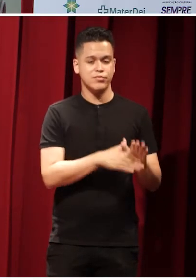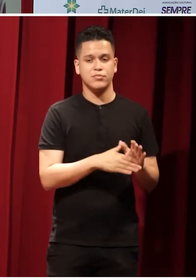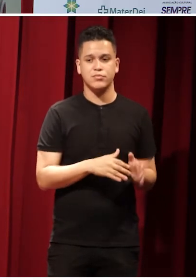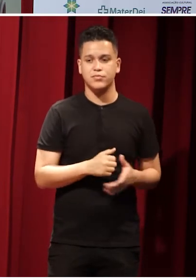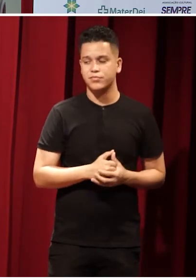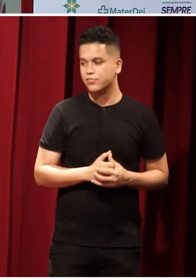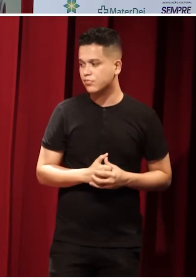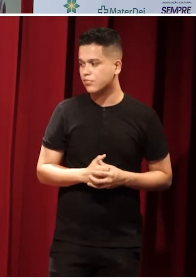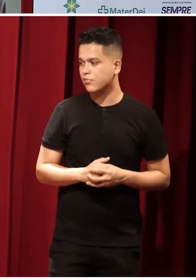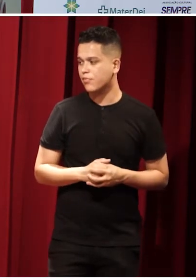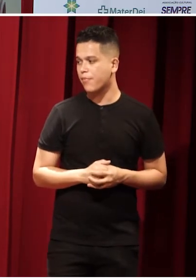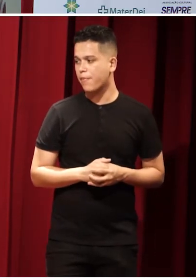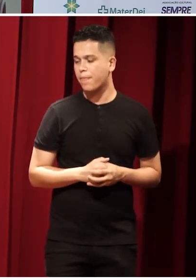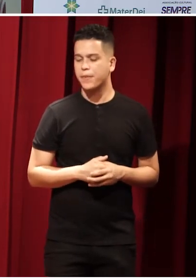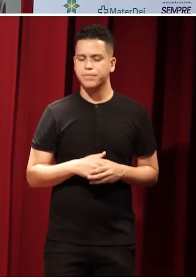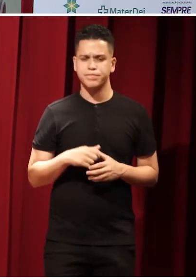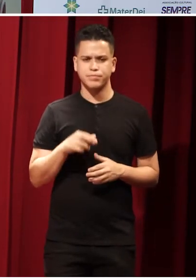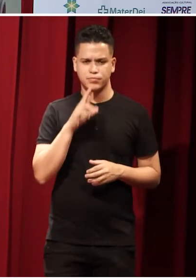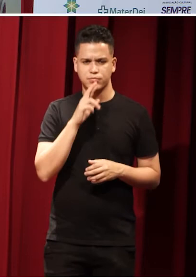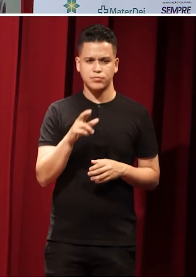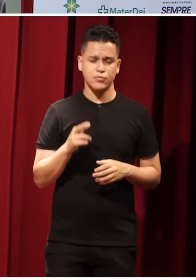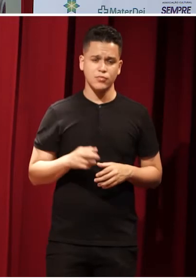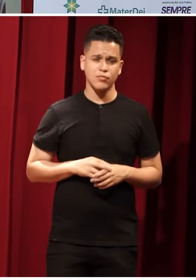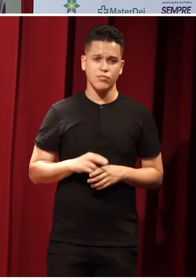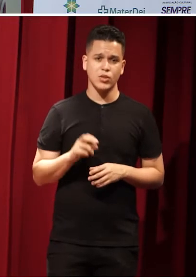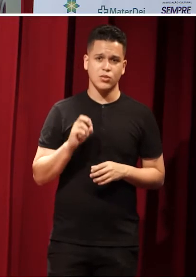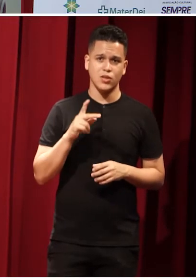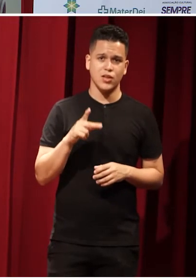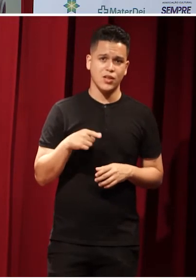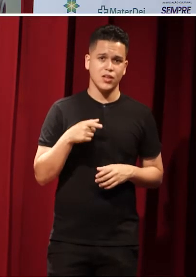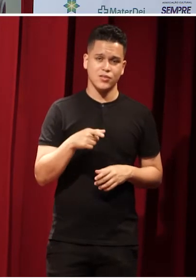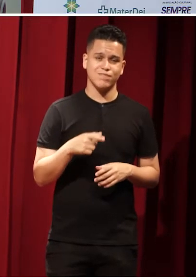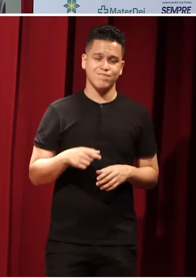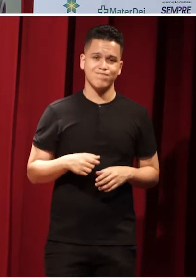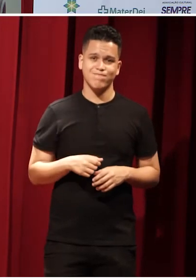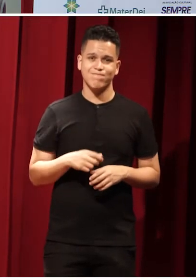forma, isso vem acontecendo, porque,